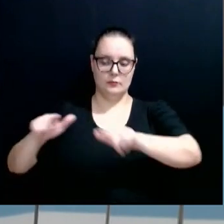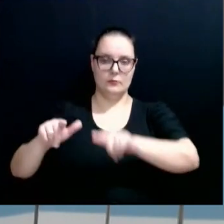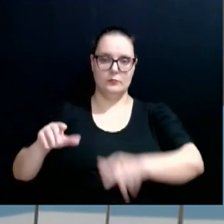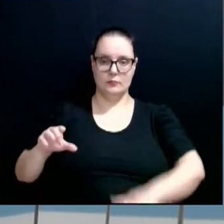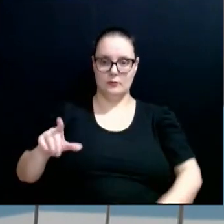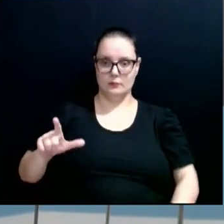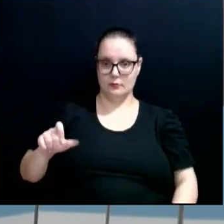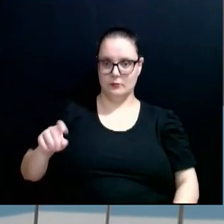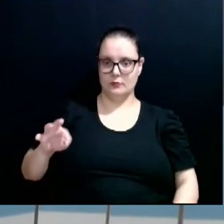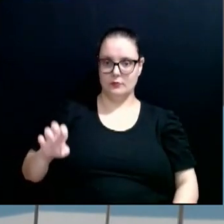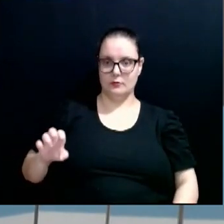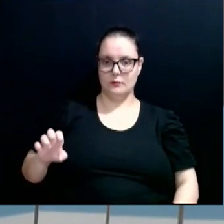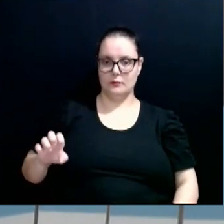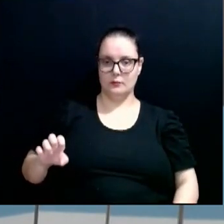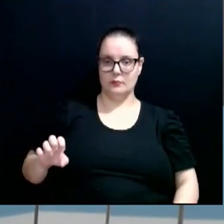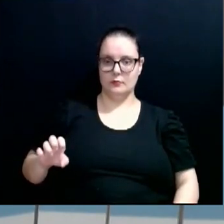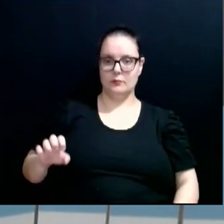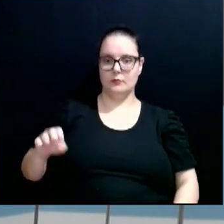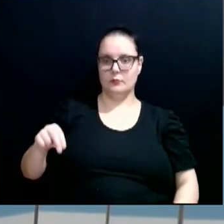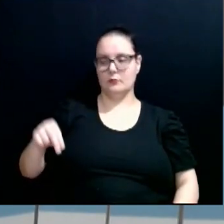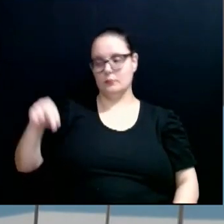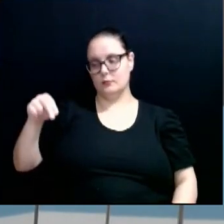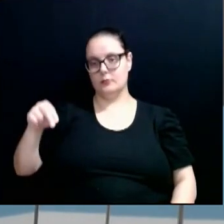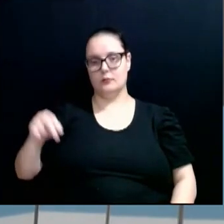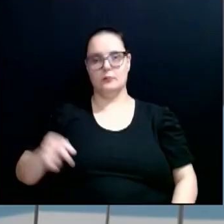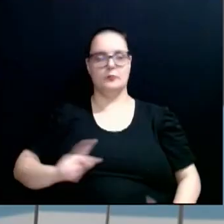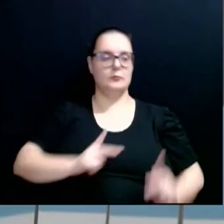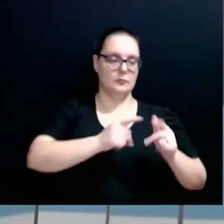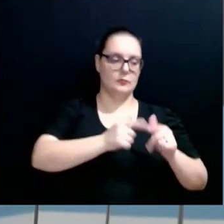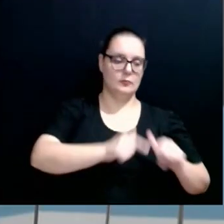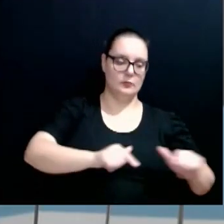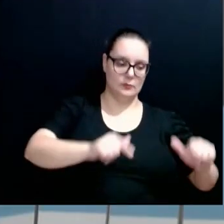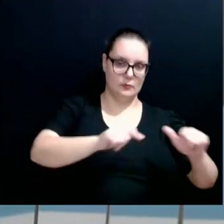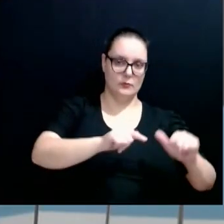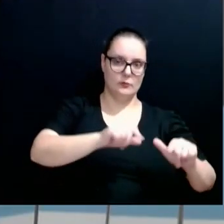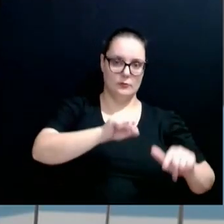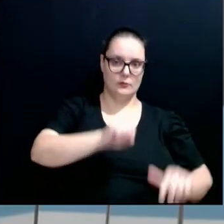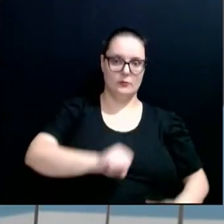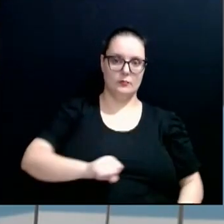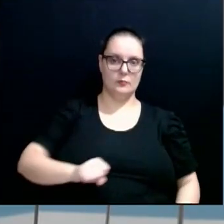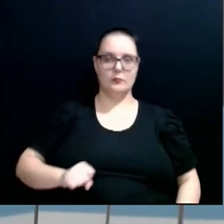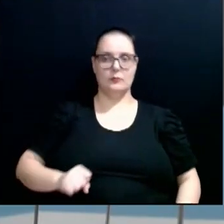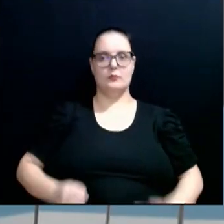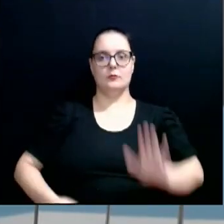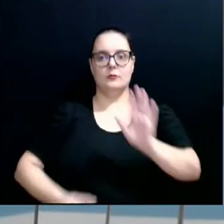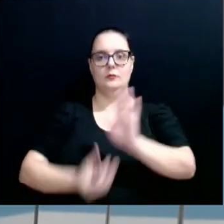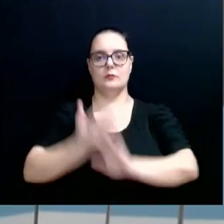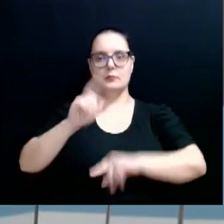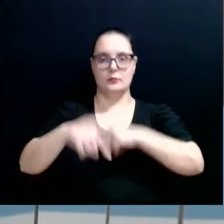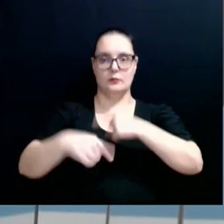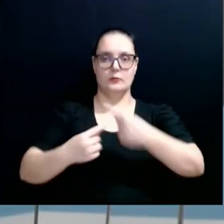norte e o ganhador do lote sul vão montar uma empresa,